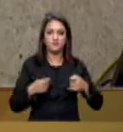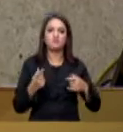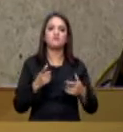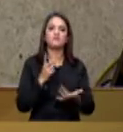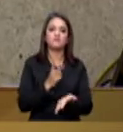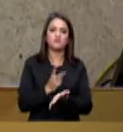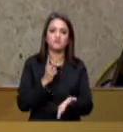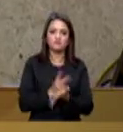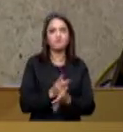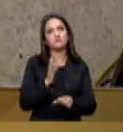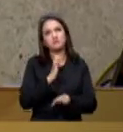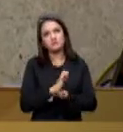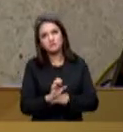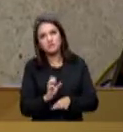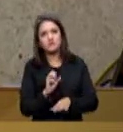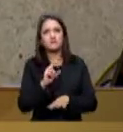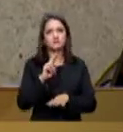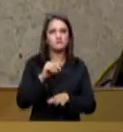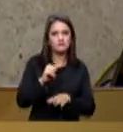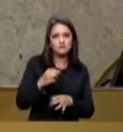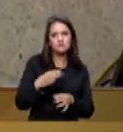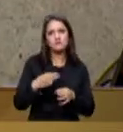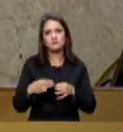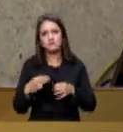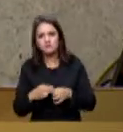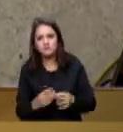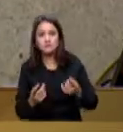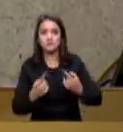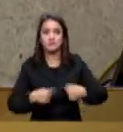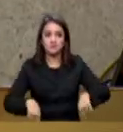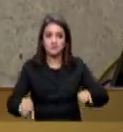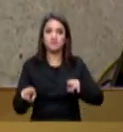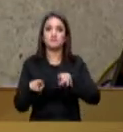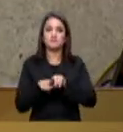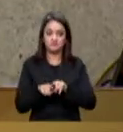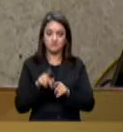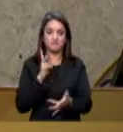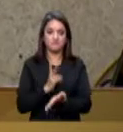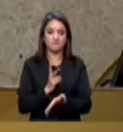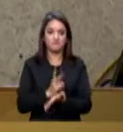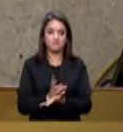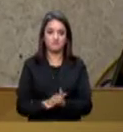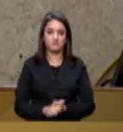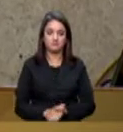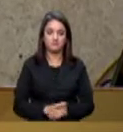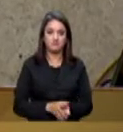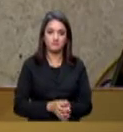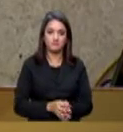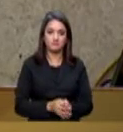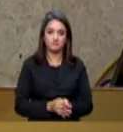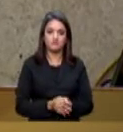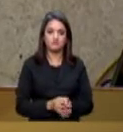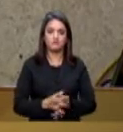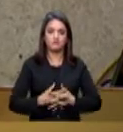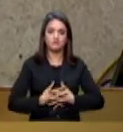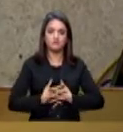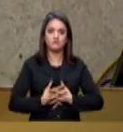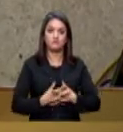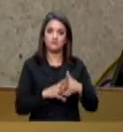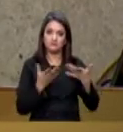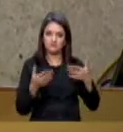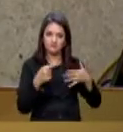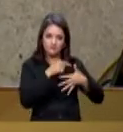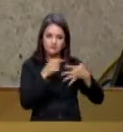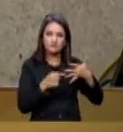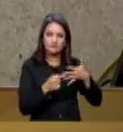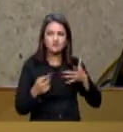cooperação entre os entes federados. Aplicando-se essas premissas ao setor de saneamento